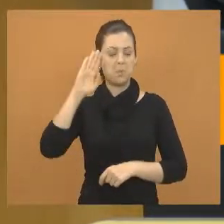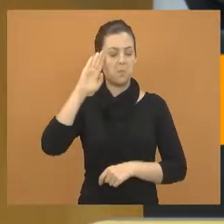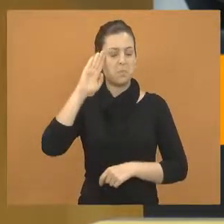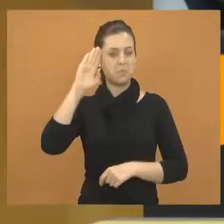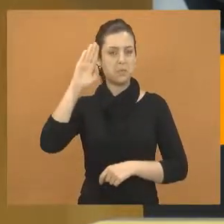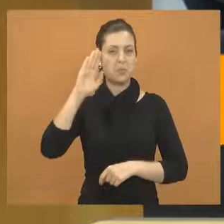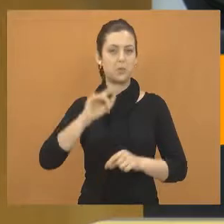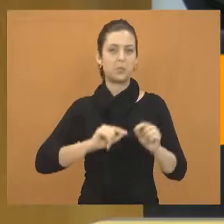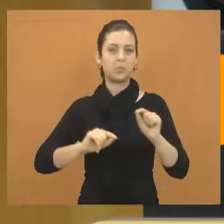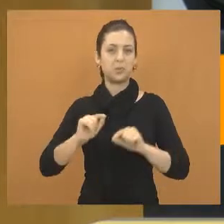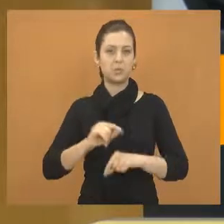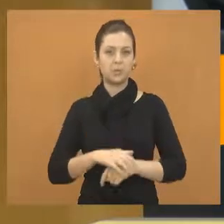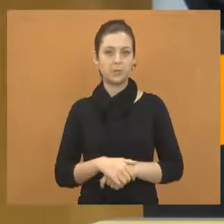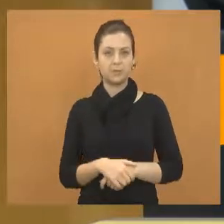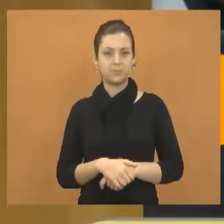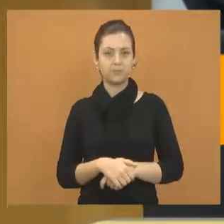principal